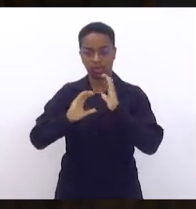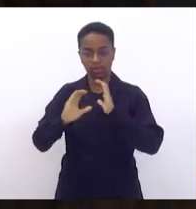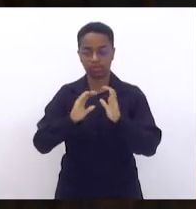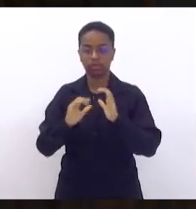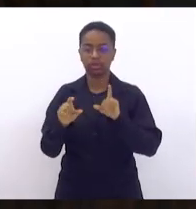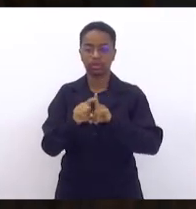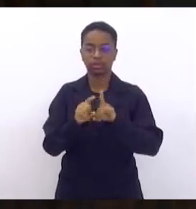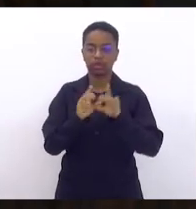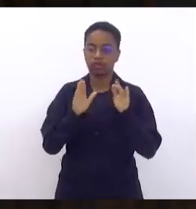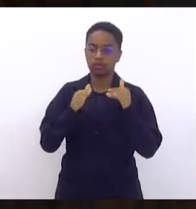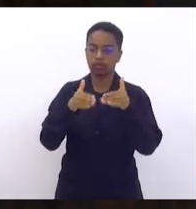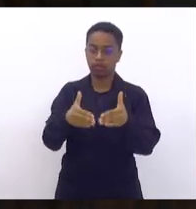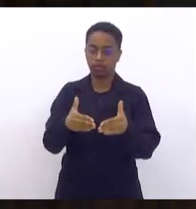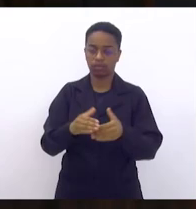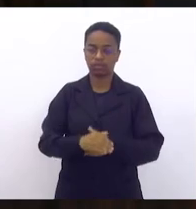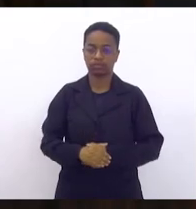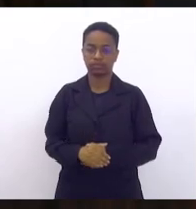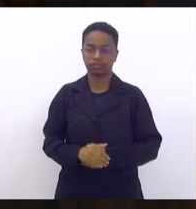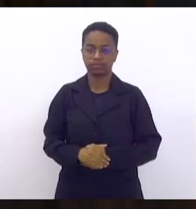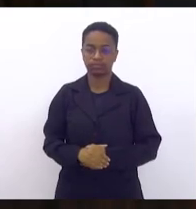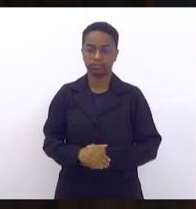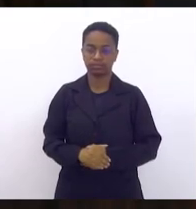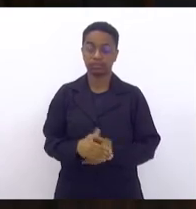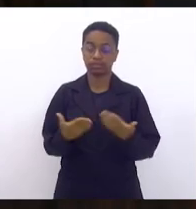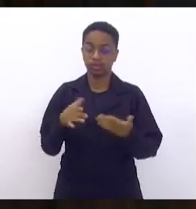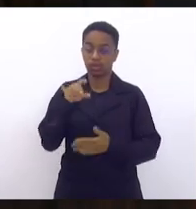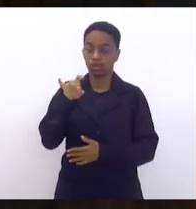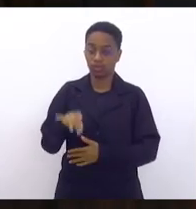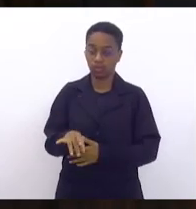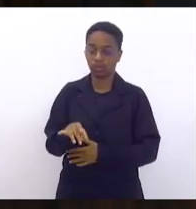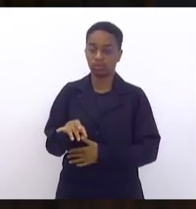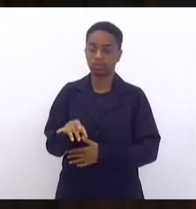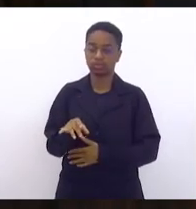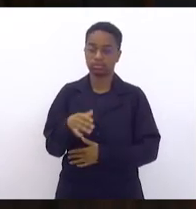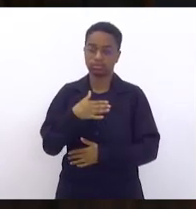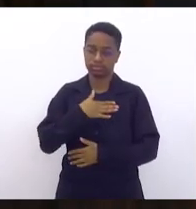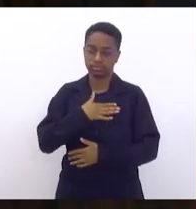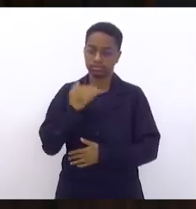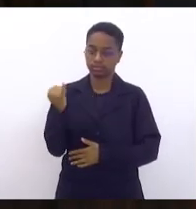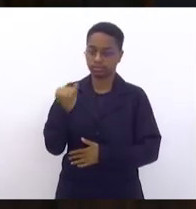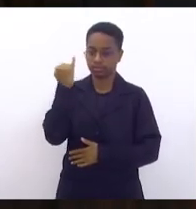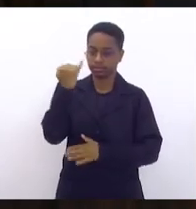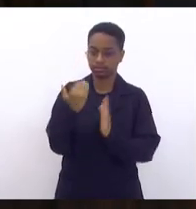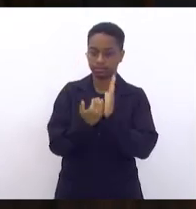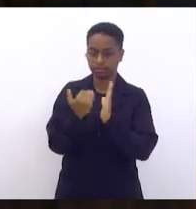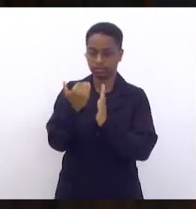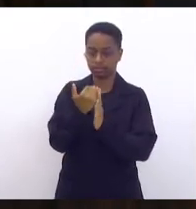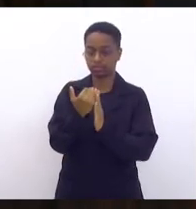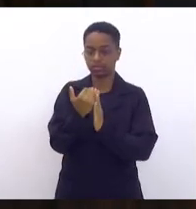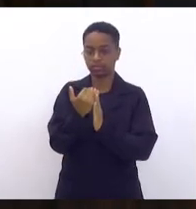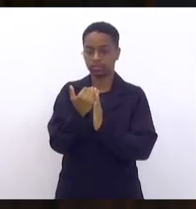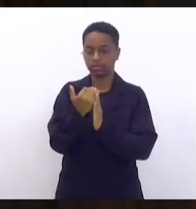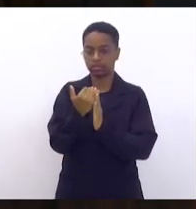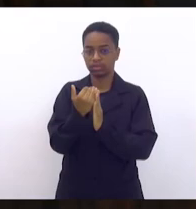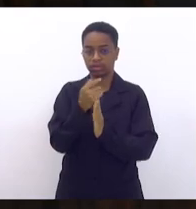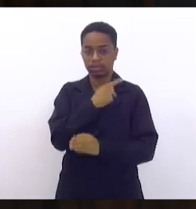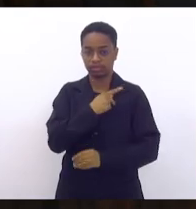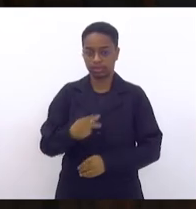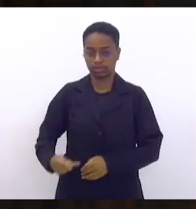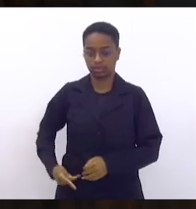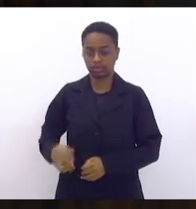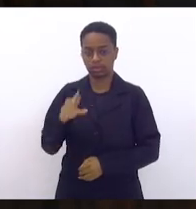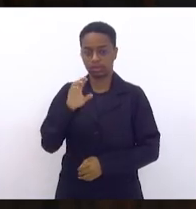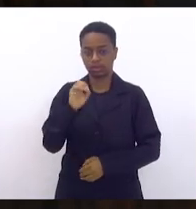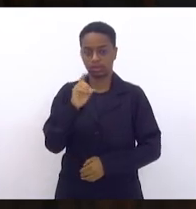no fórum e eu deixo por último que é para mim de suma importância o nosso Presidente Rodrigo